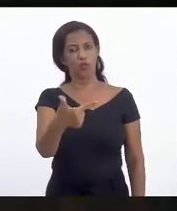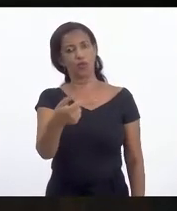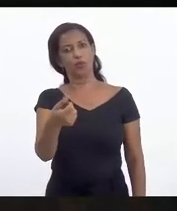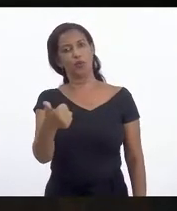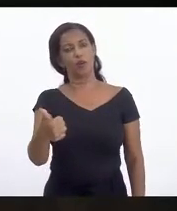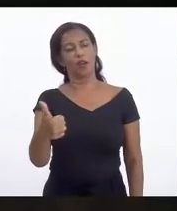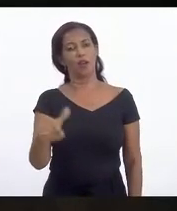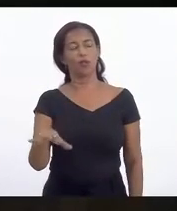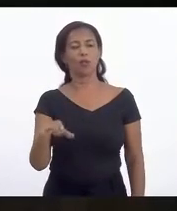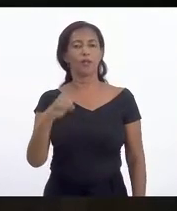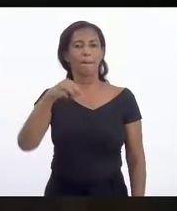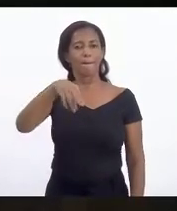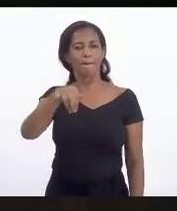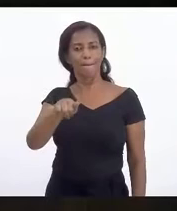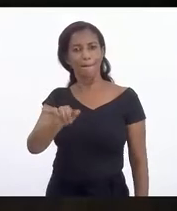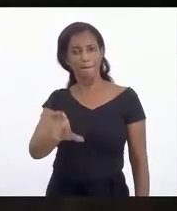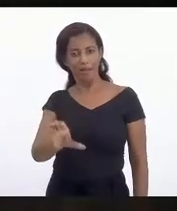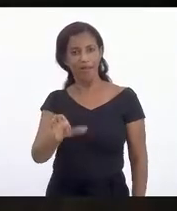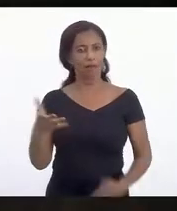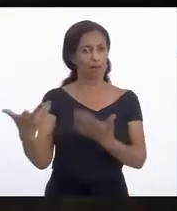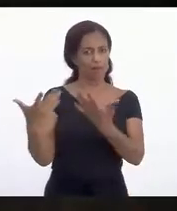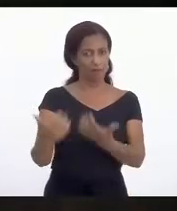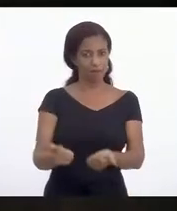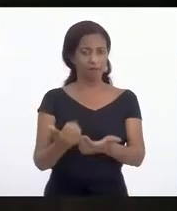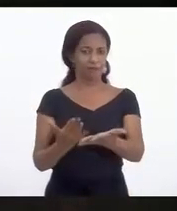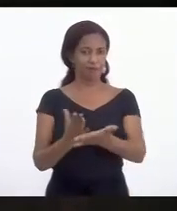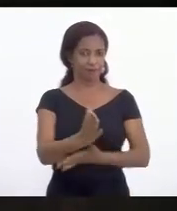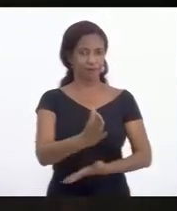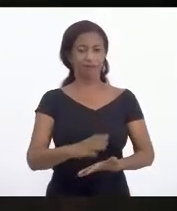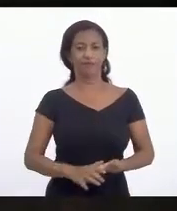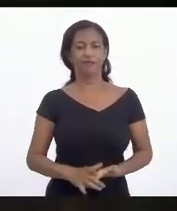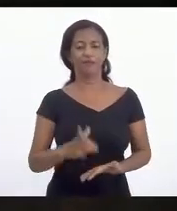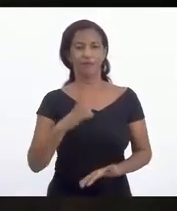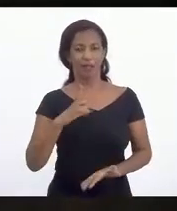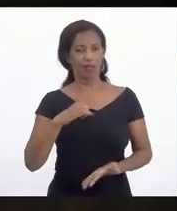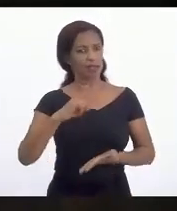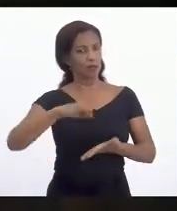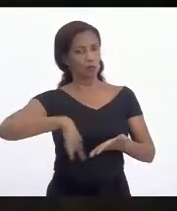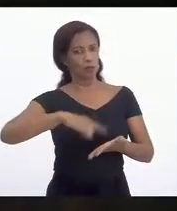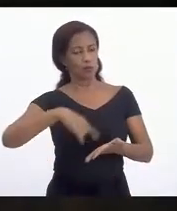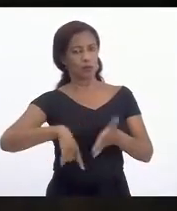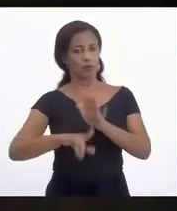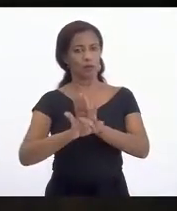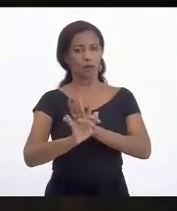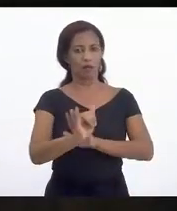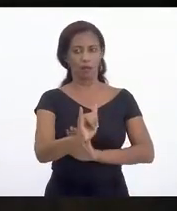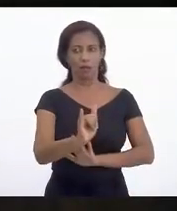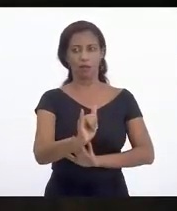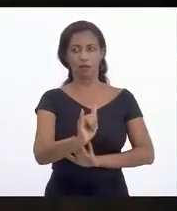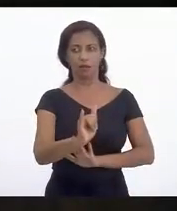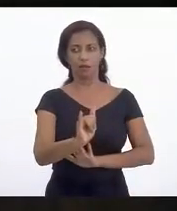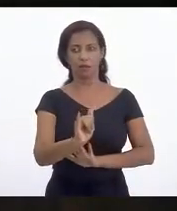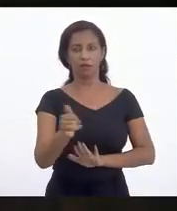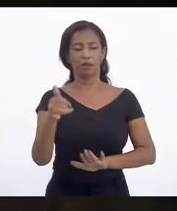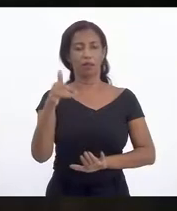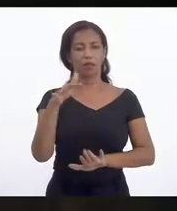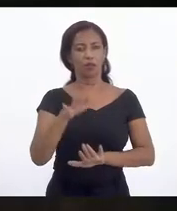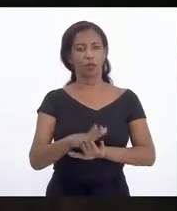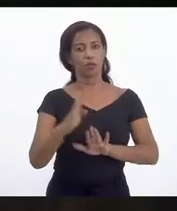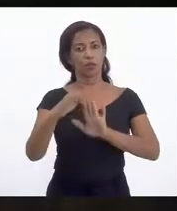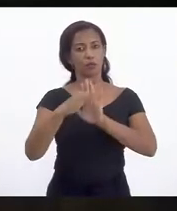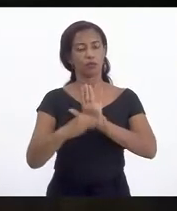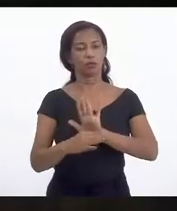2886/2014, do deputado Carlos Minkes. Os senhores que aprovam permaneçam como estão, aprovada. Há sobre a mesa, na inclusão da ordem do dia,